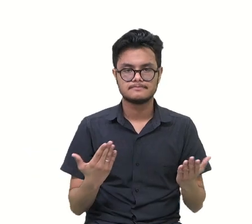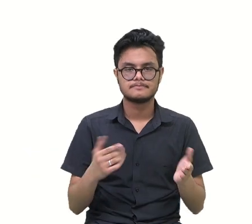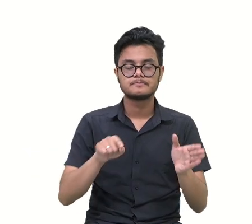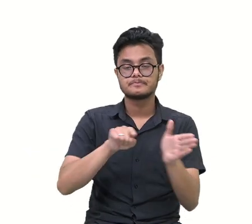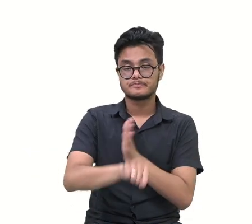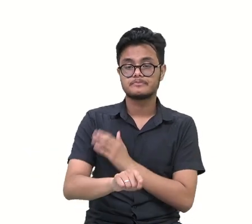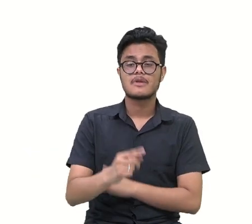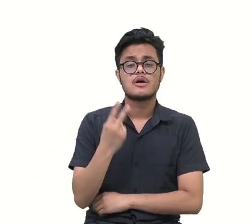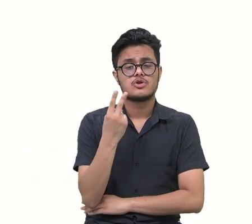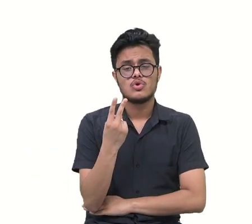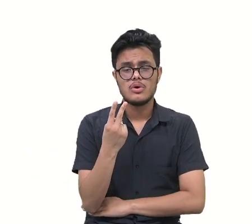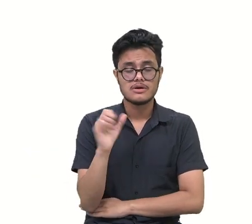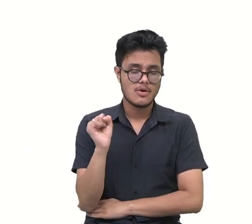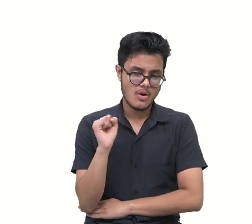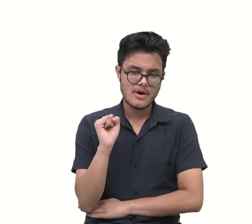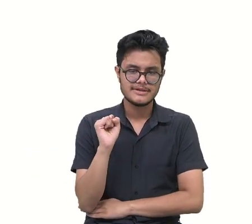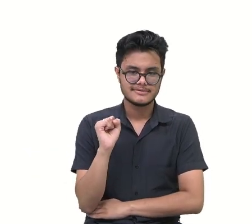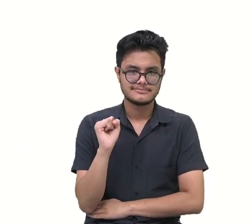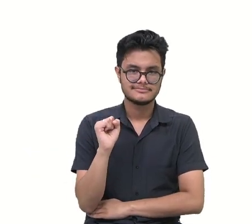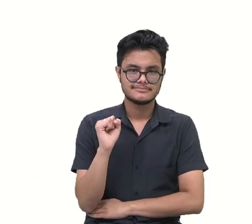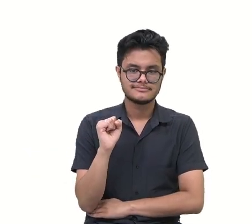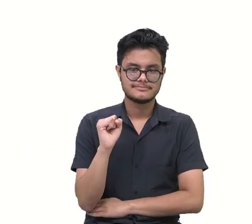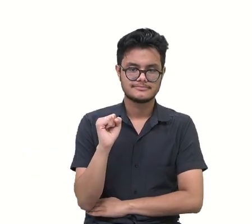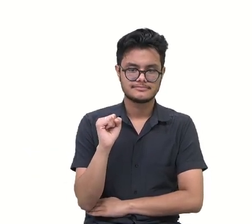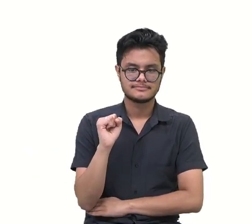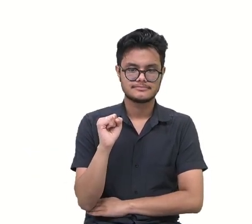lugar de 2, nós iríamos substituir aqui 8,